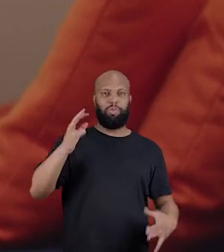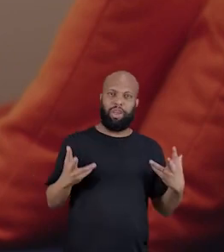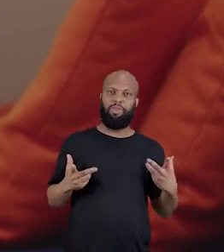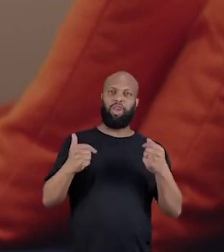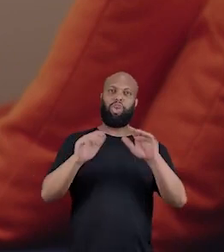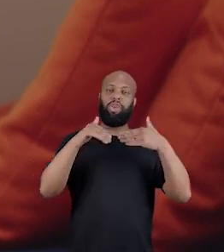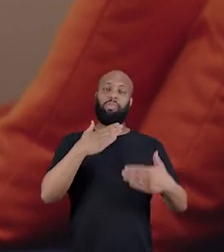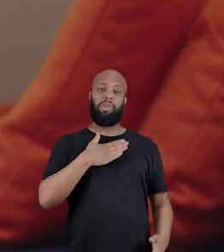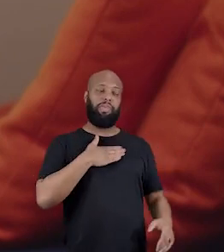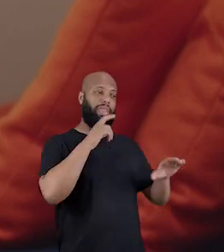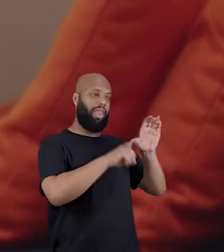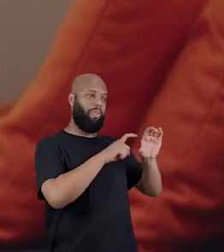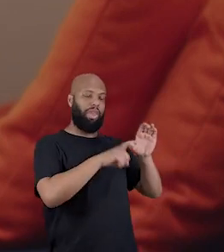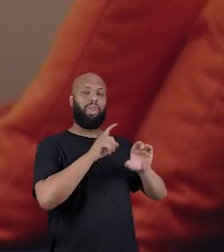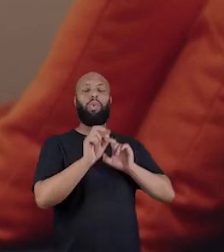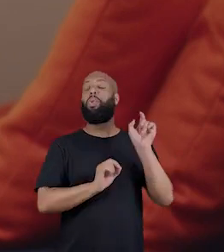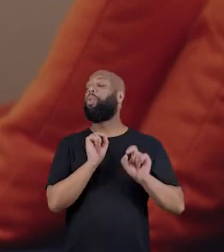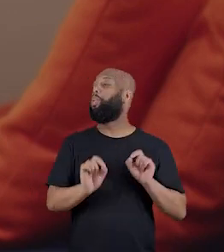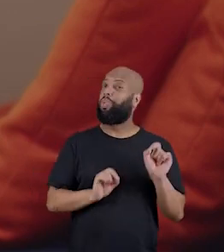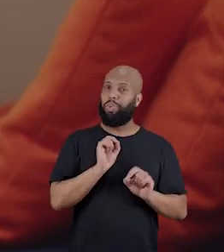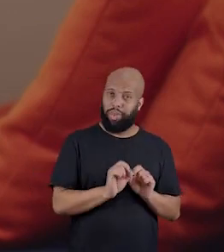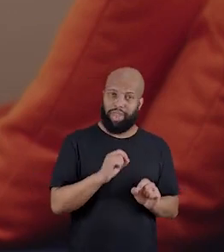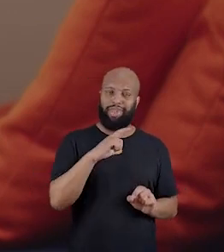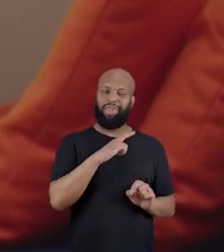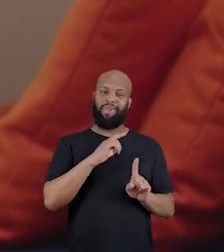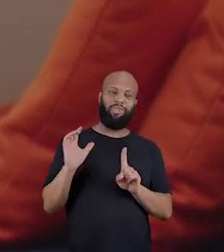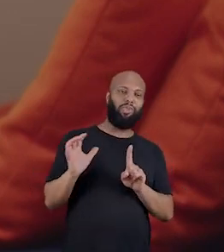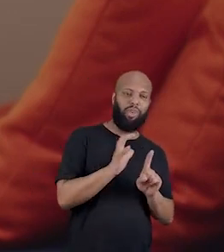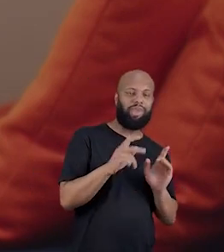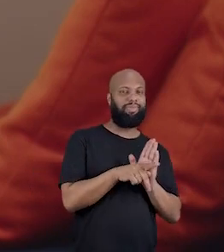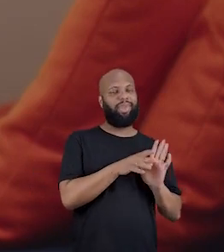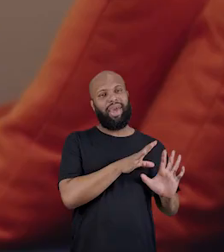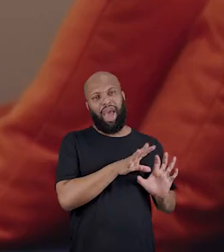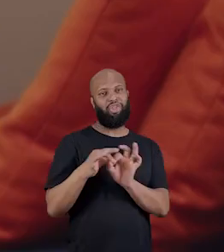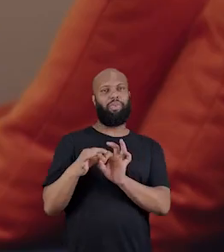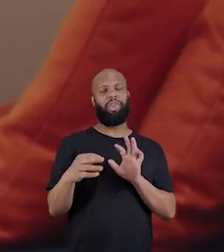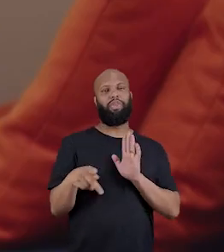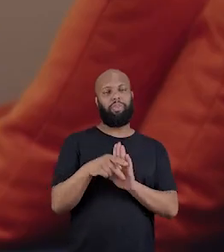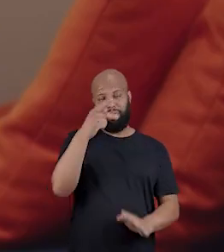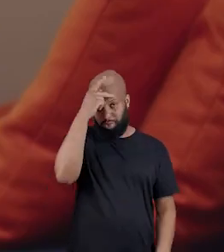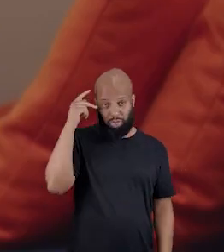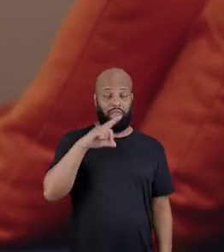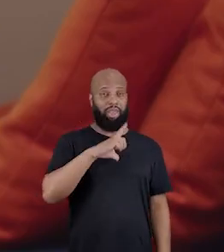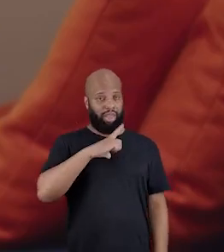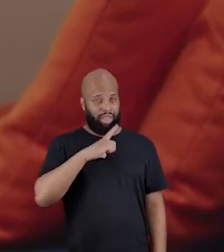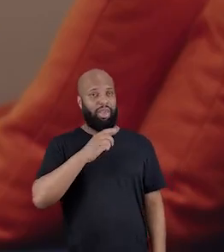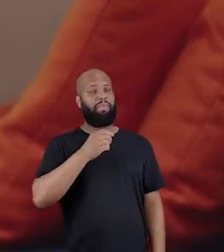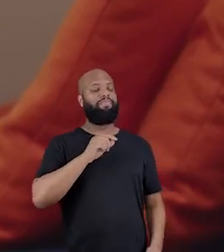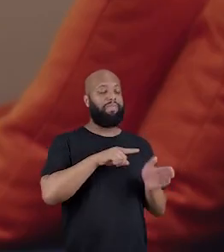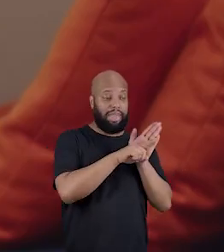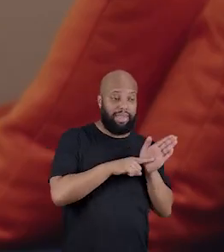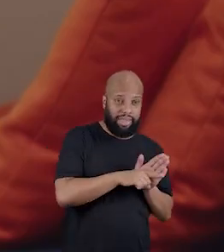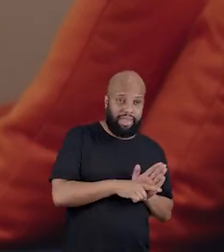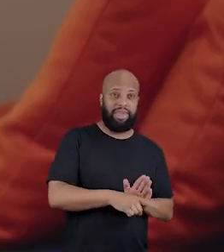Então, para mim, o teto baixo ele acaba impactando muito o engajamento das pessoas, né? Então, a gente tem relatos, às vezes